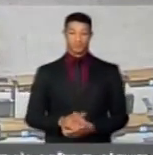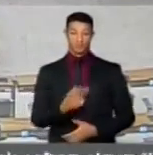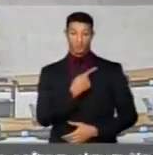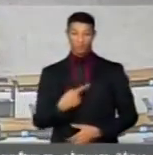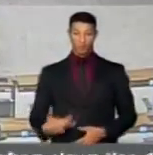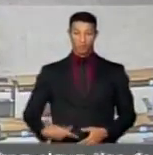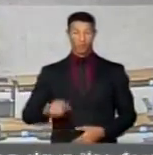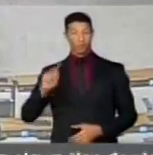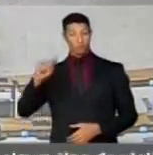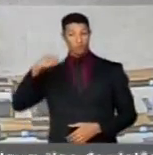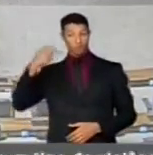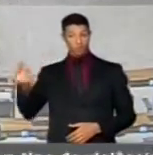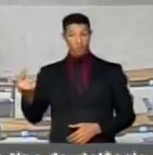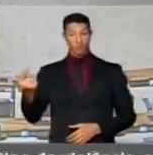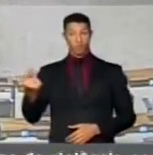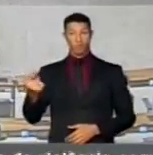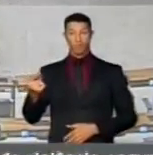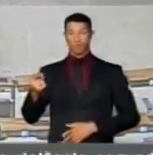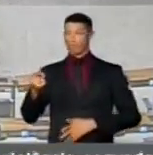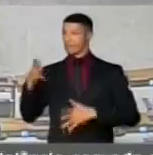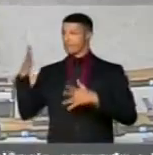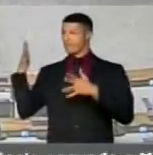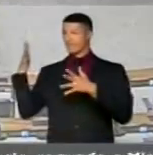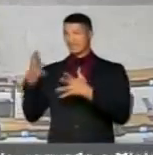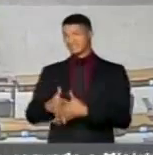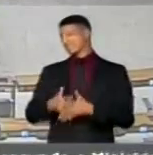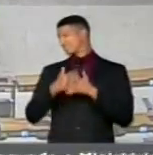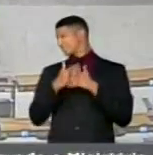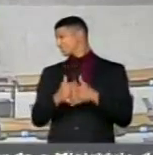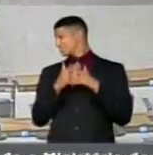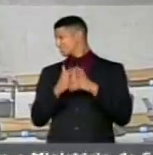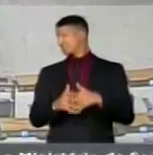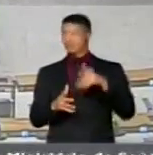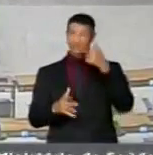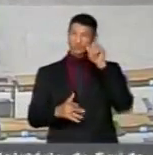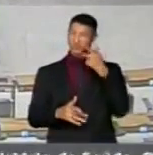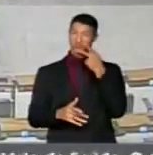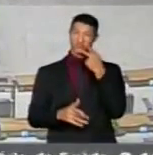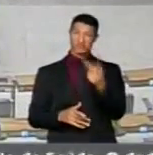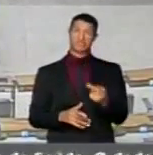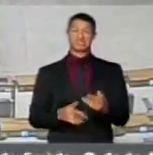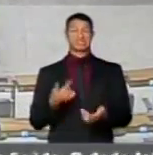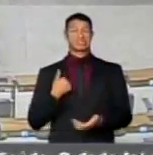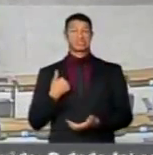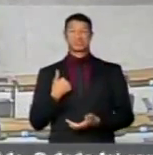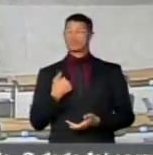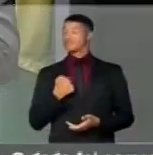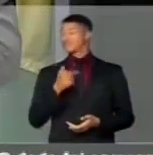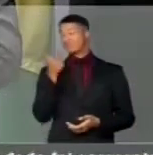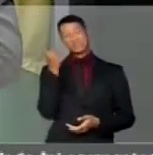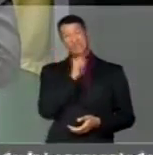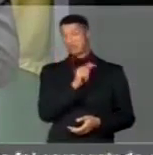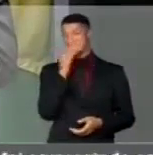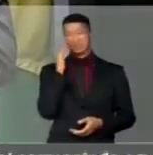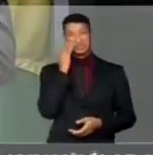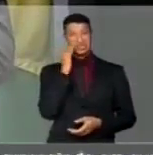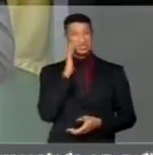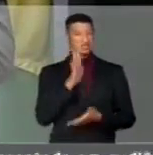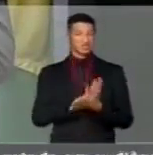presidente, depois daquela ação truculenta de ontem, eu confesso que eu não consigo